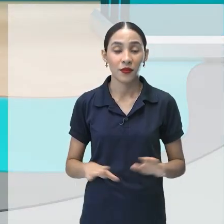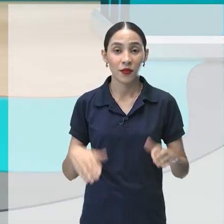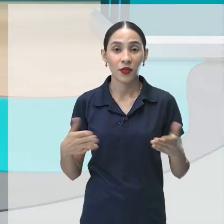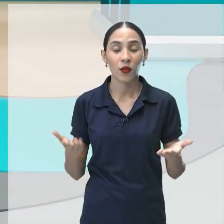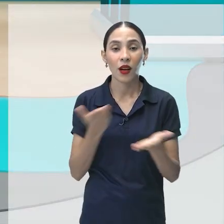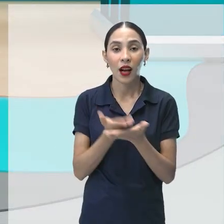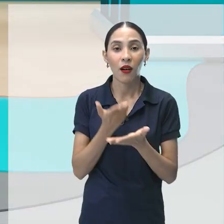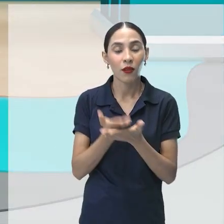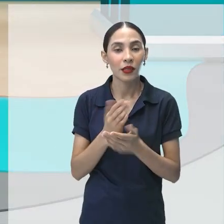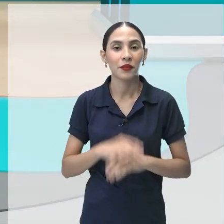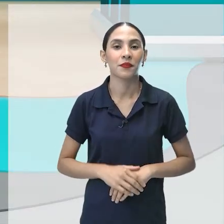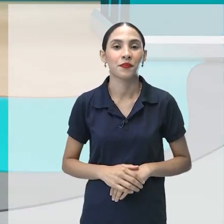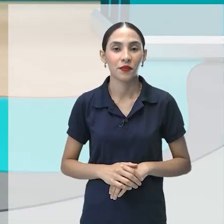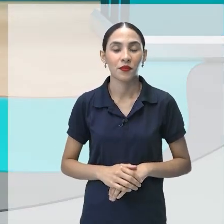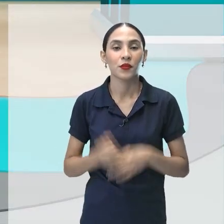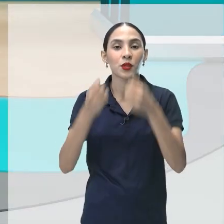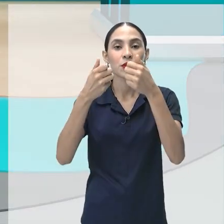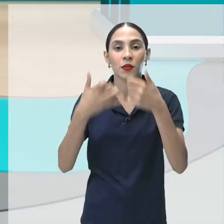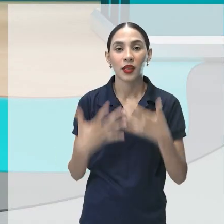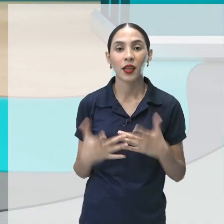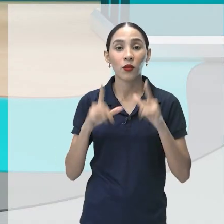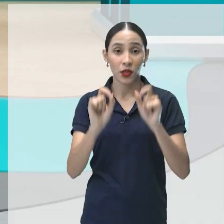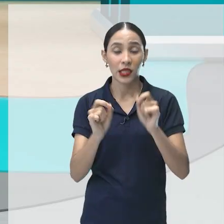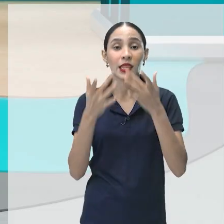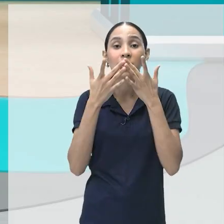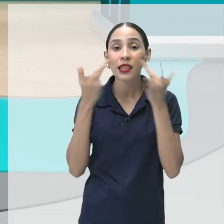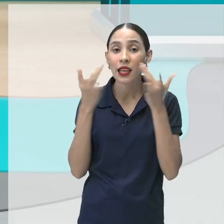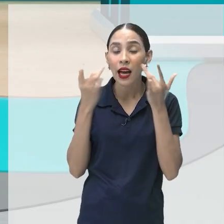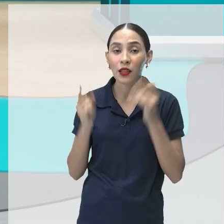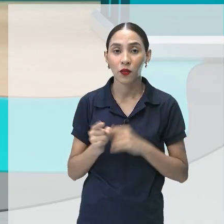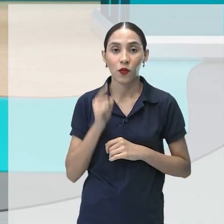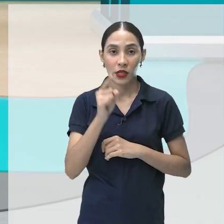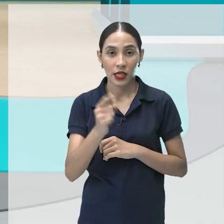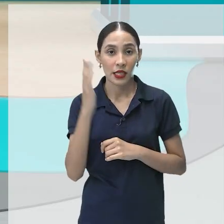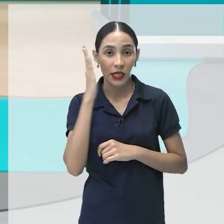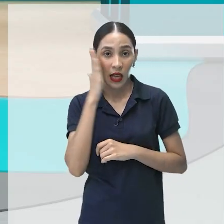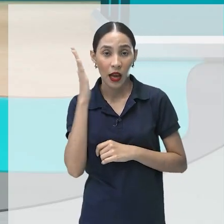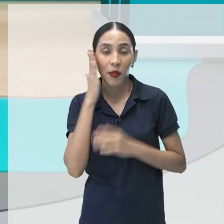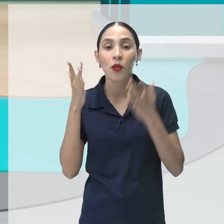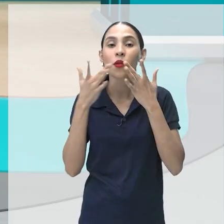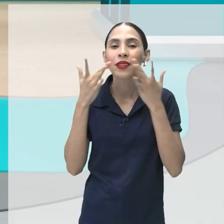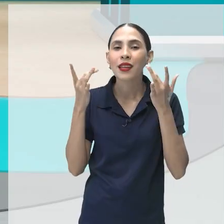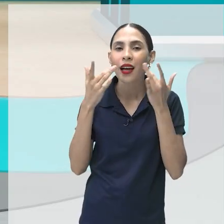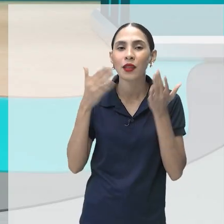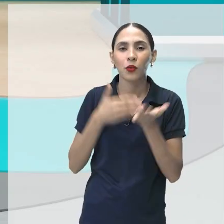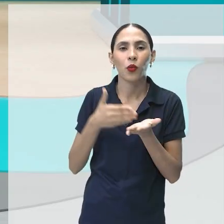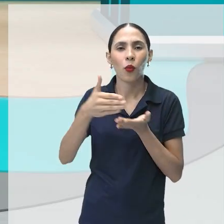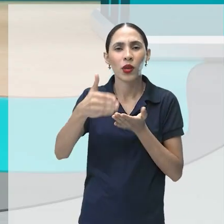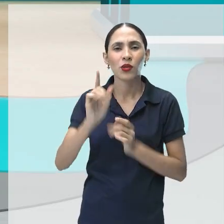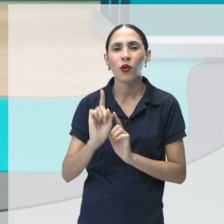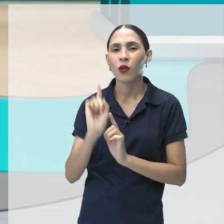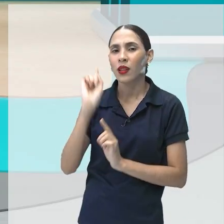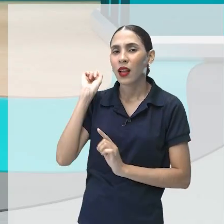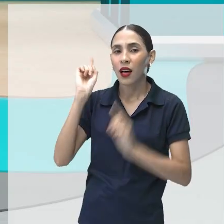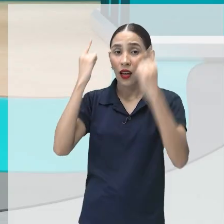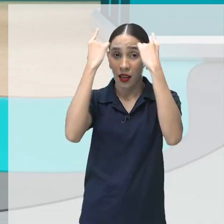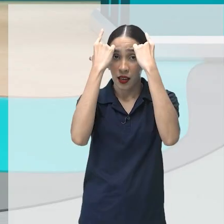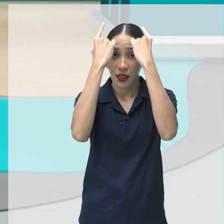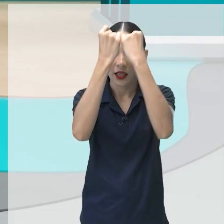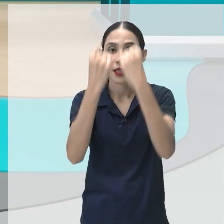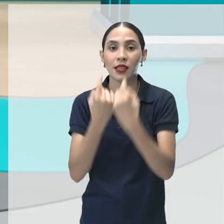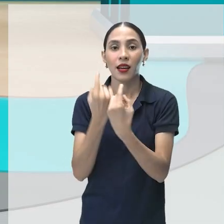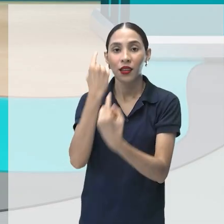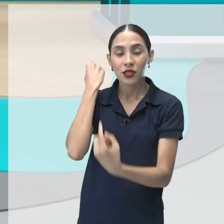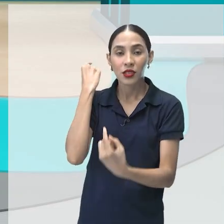Nesta aula, mais uma vez, vamos falar sobre teatro. Vocês sabem que o teatro ele iniciou lá na Grécia Antiga, quando